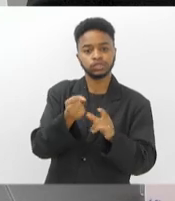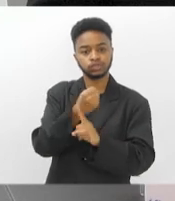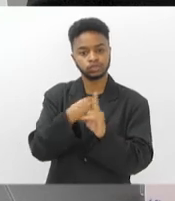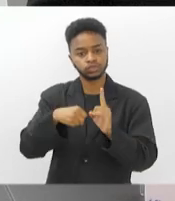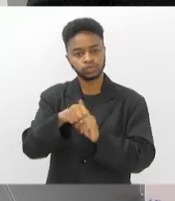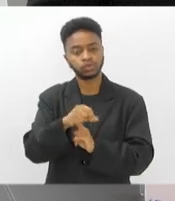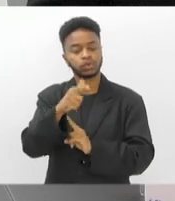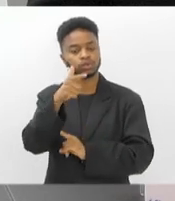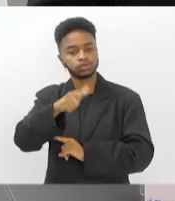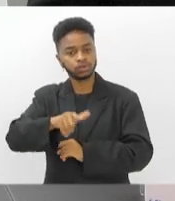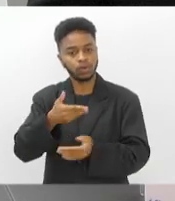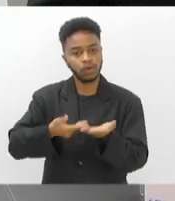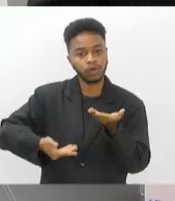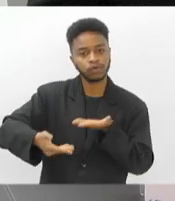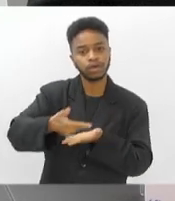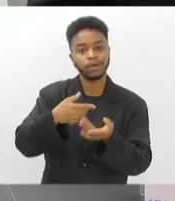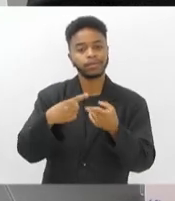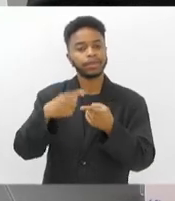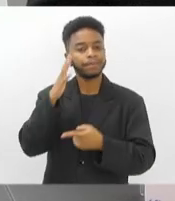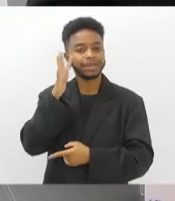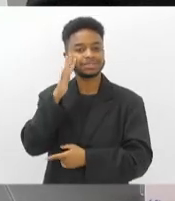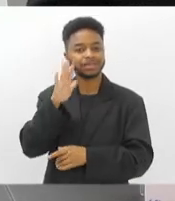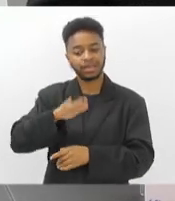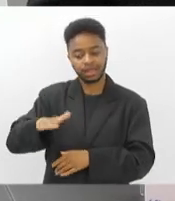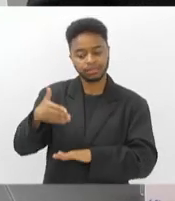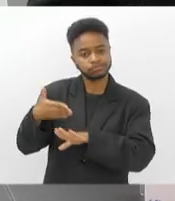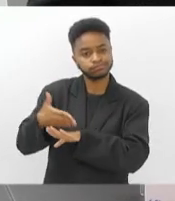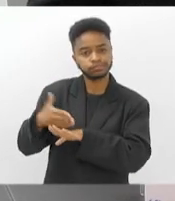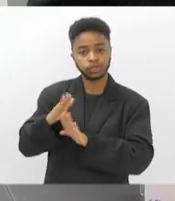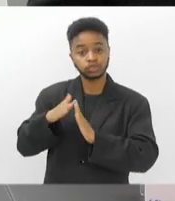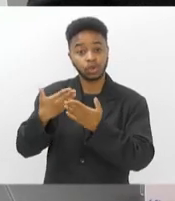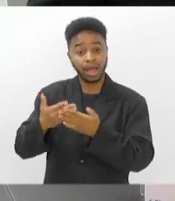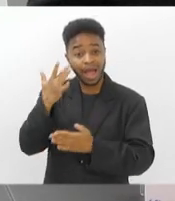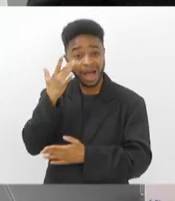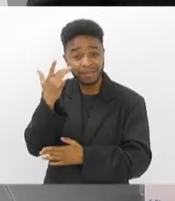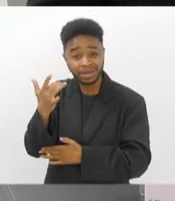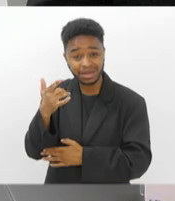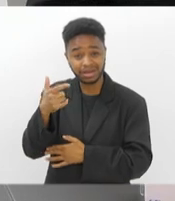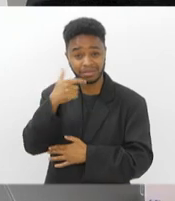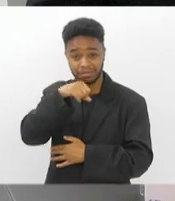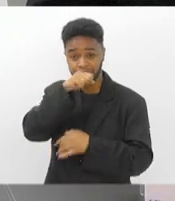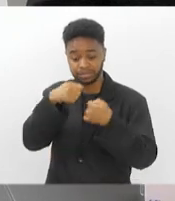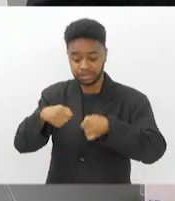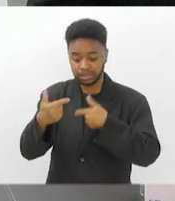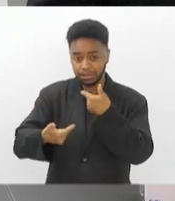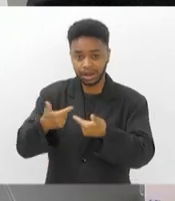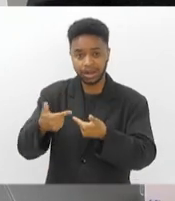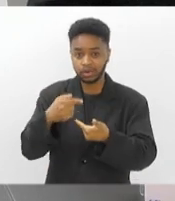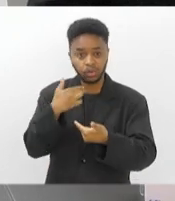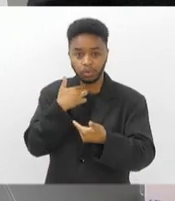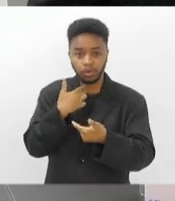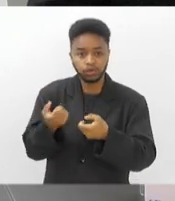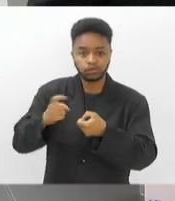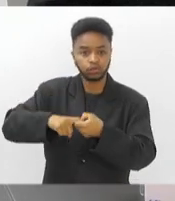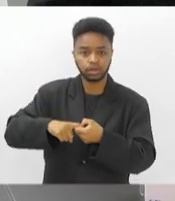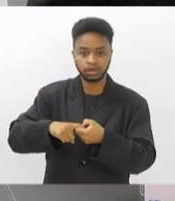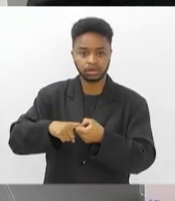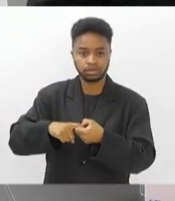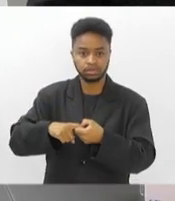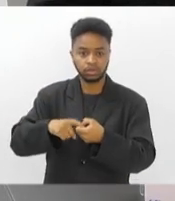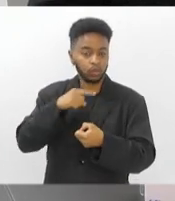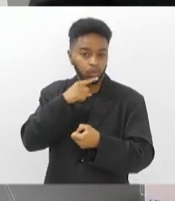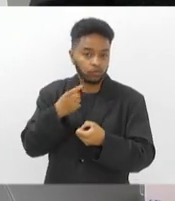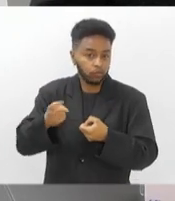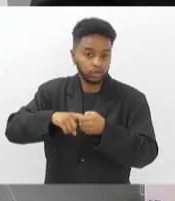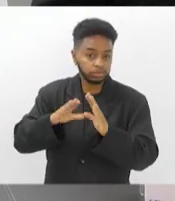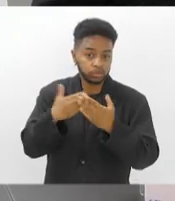E aí imagina é um filho que tá na escola e depois no dia seguinte que a mãe precisa trabalhar o filho não pode mais não pode mais voltar pra escola